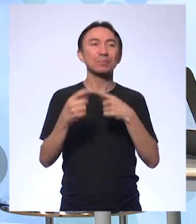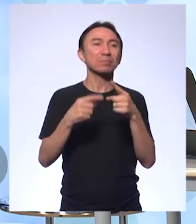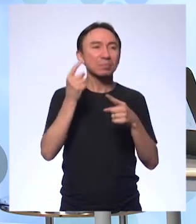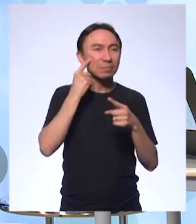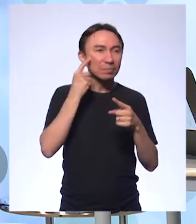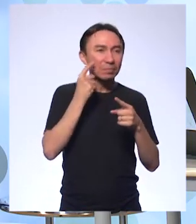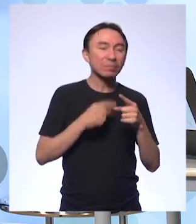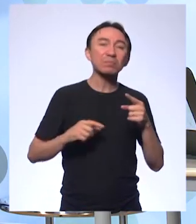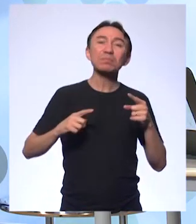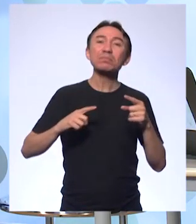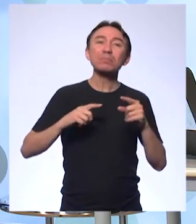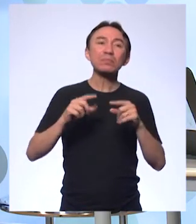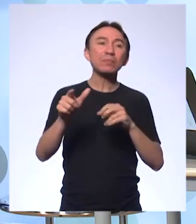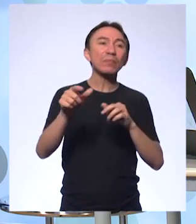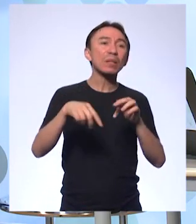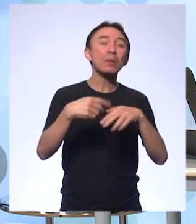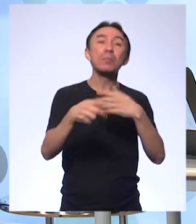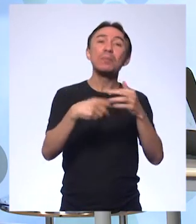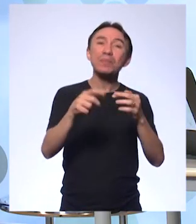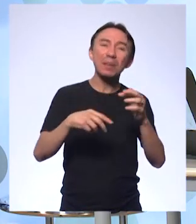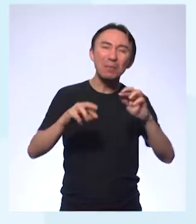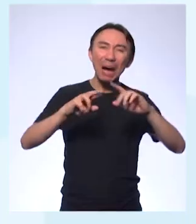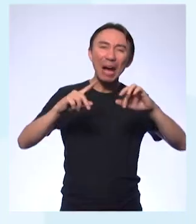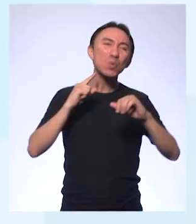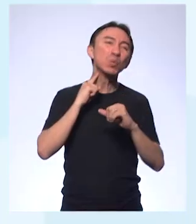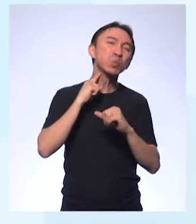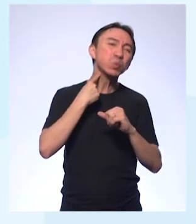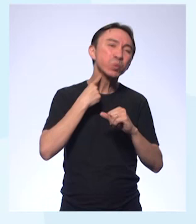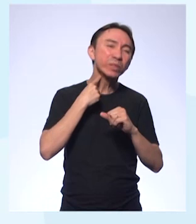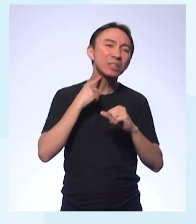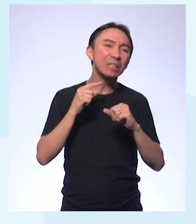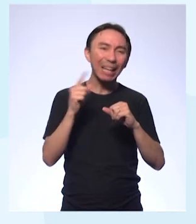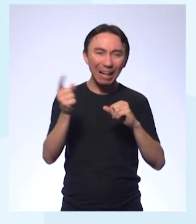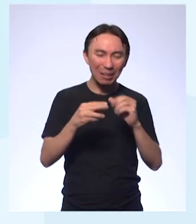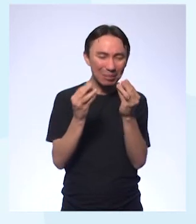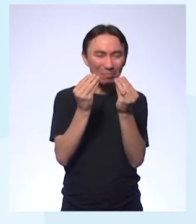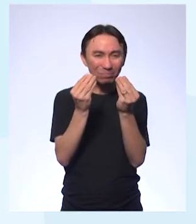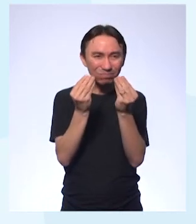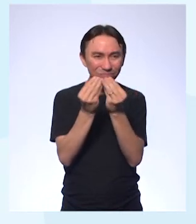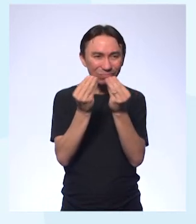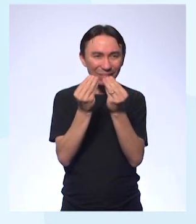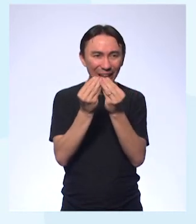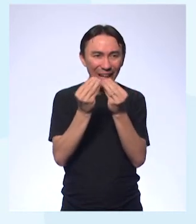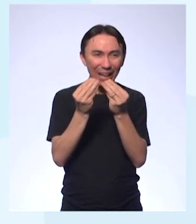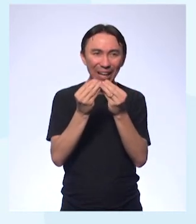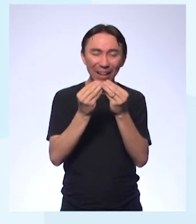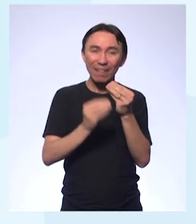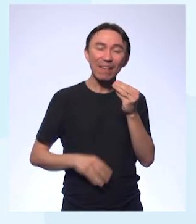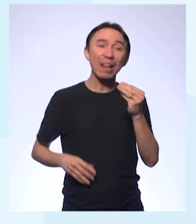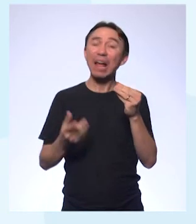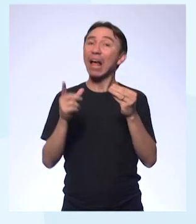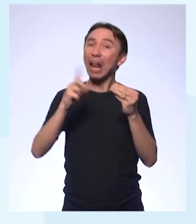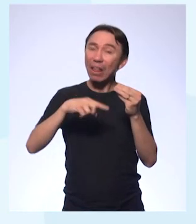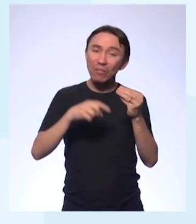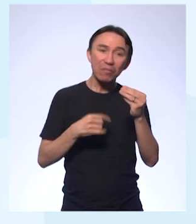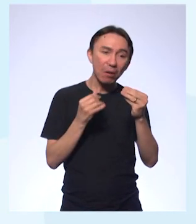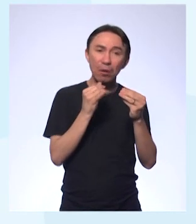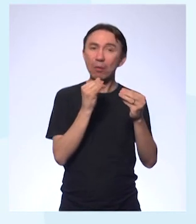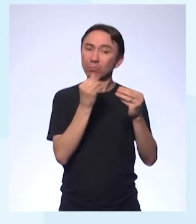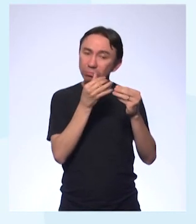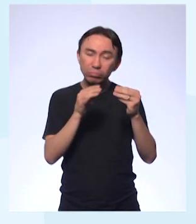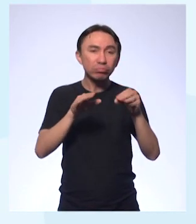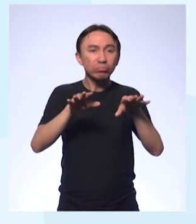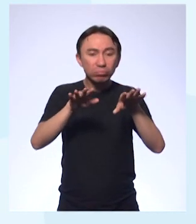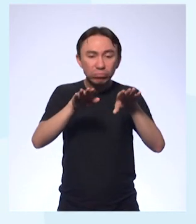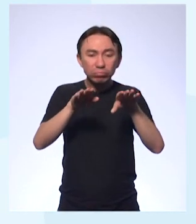água. Assim, as partículas de sujeiras, elas vão ficar eletricamente, né, destabilizadas,